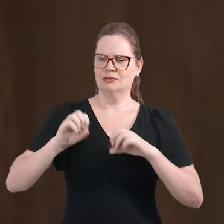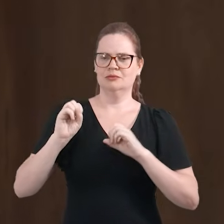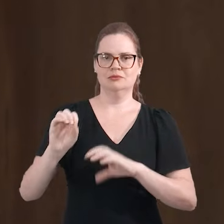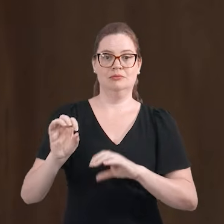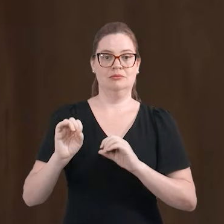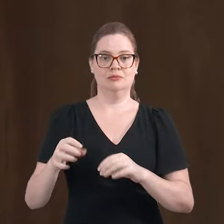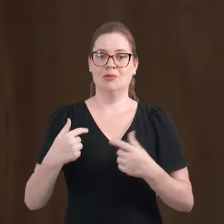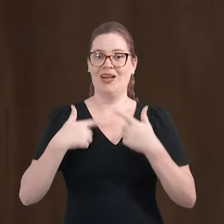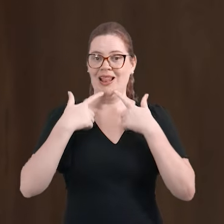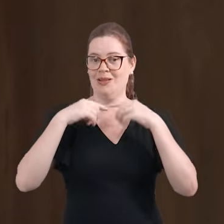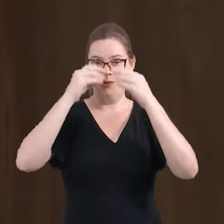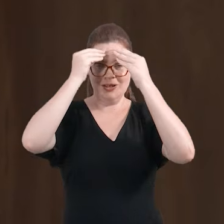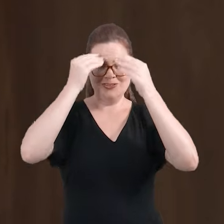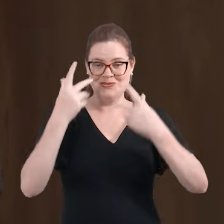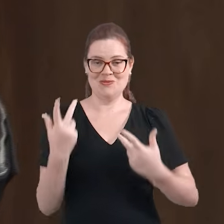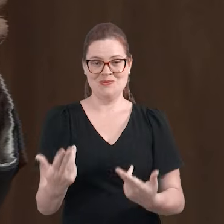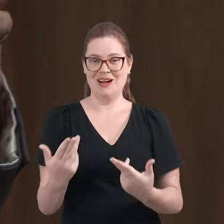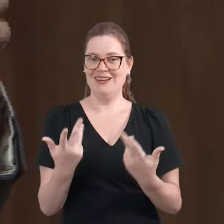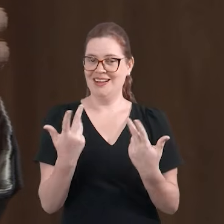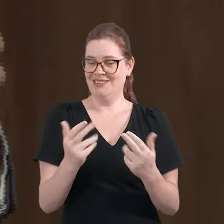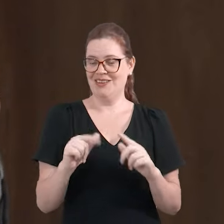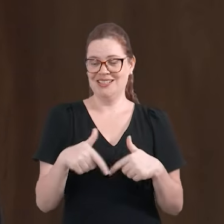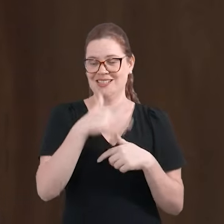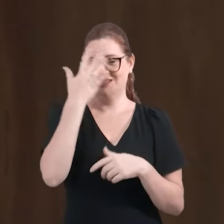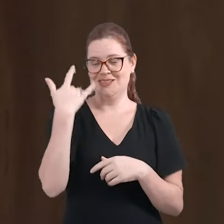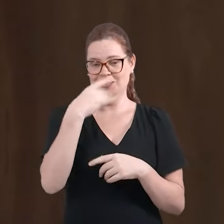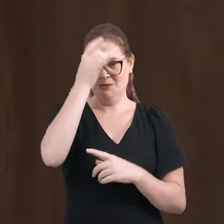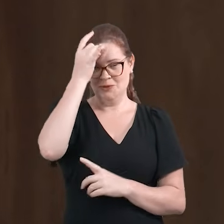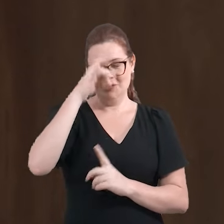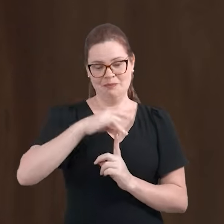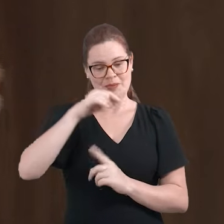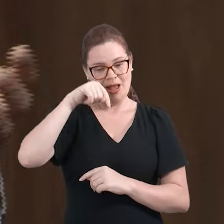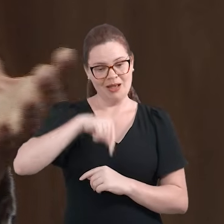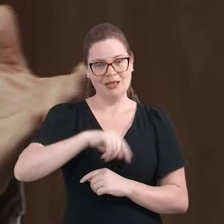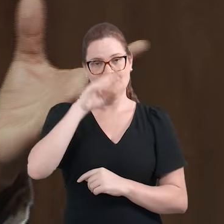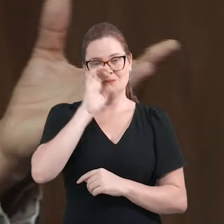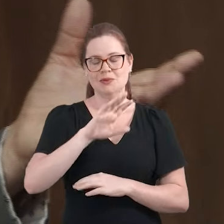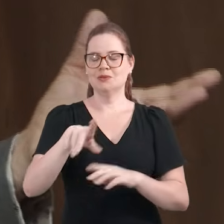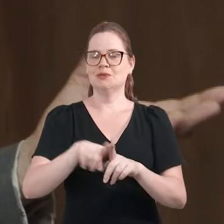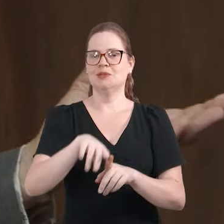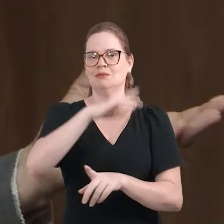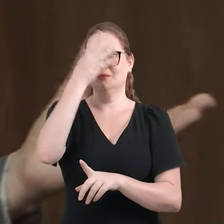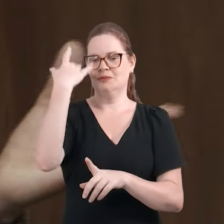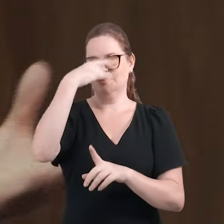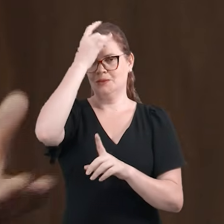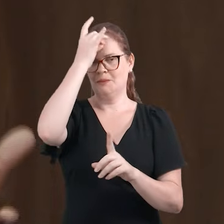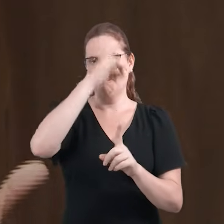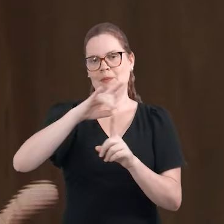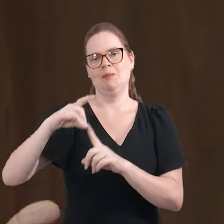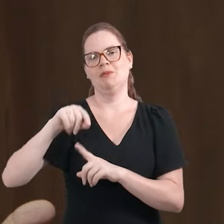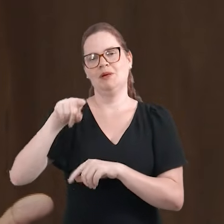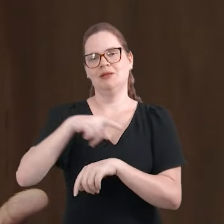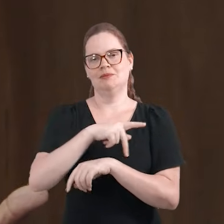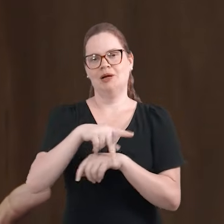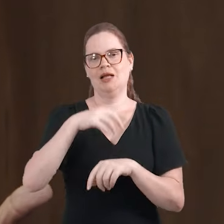linguagem, o mesmo Espírito que está operando. E se me permite comentar,